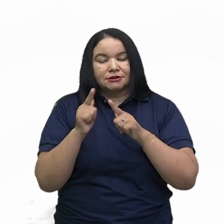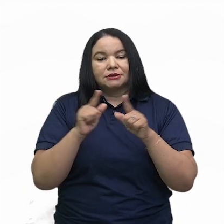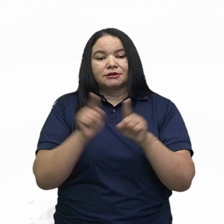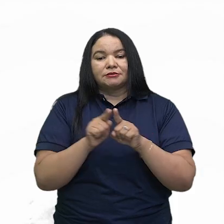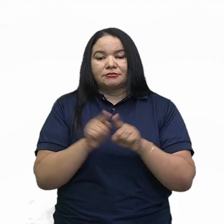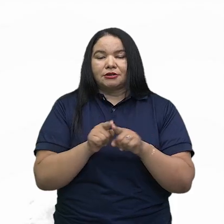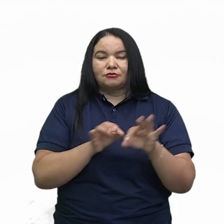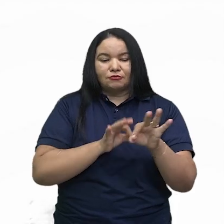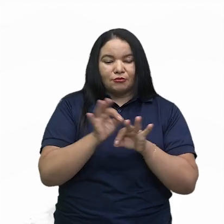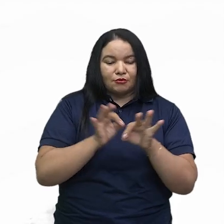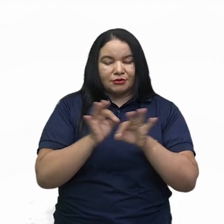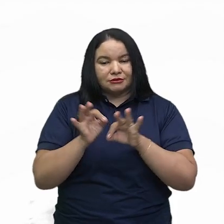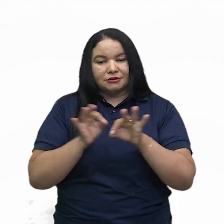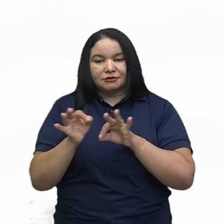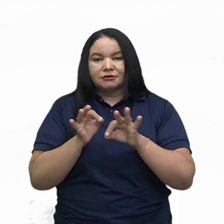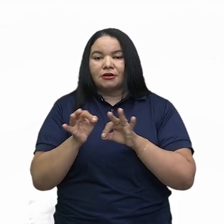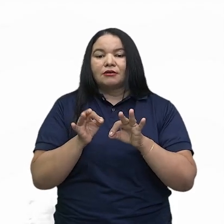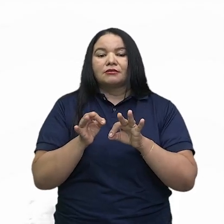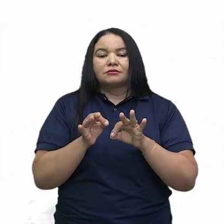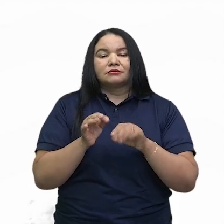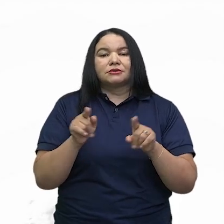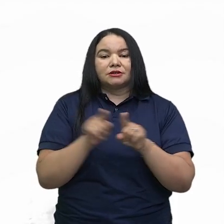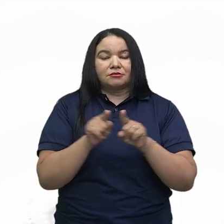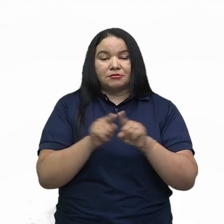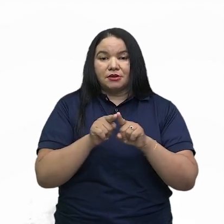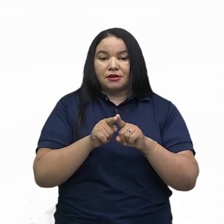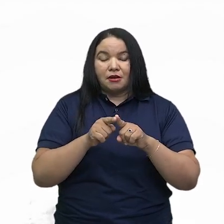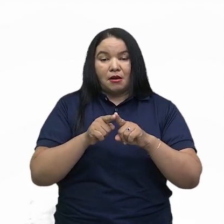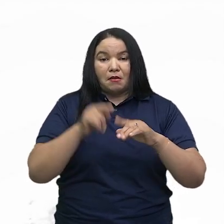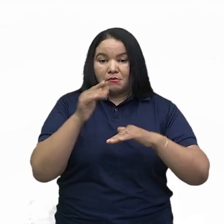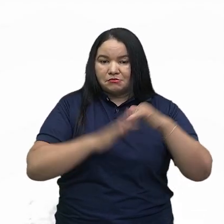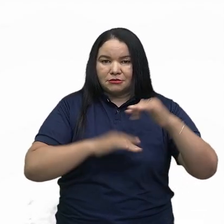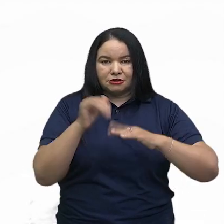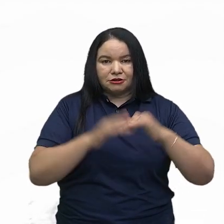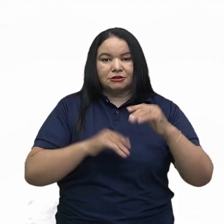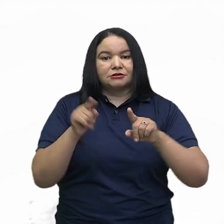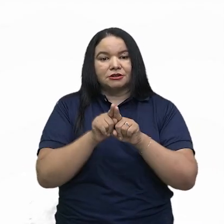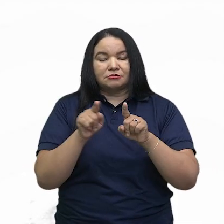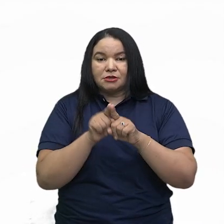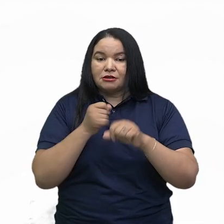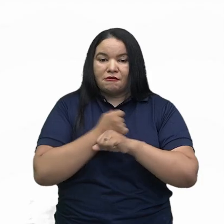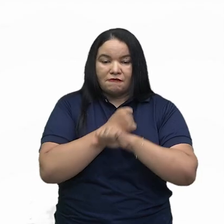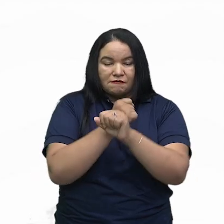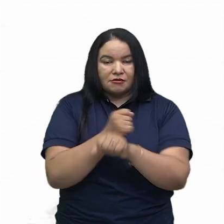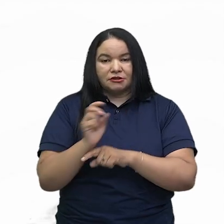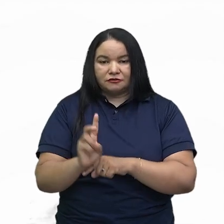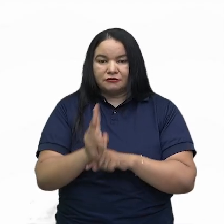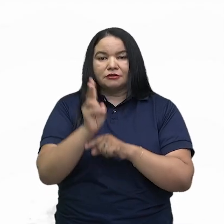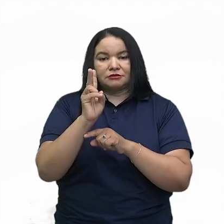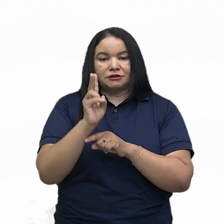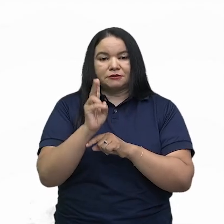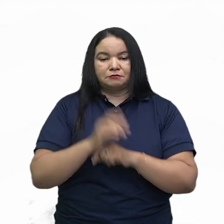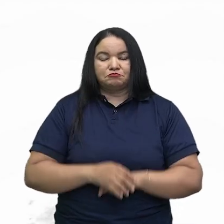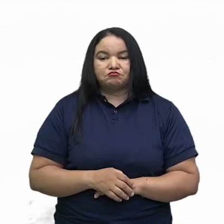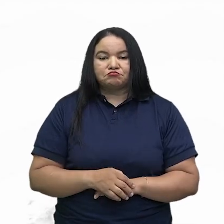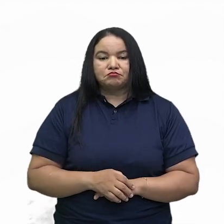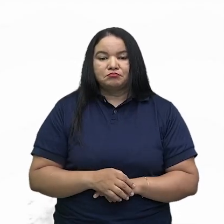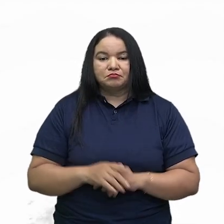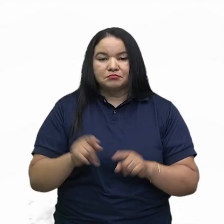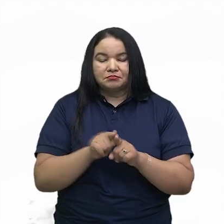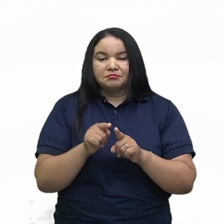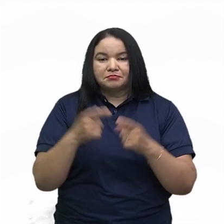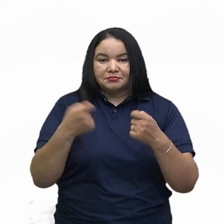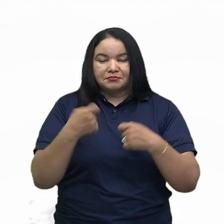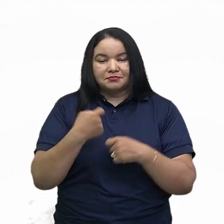percebendo a questão da organização, dos profissionais que estudam e defendem e valorizam esses povos. Por isso,